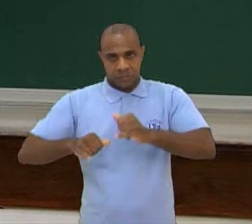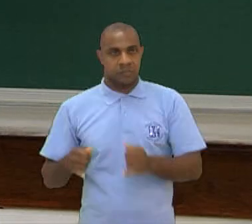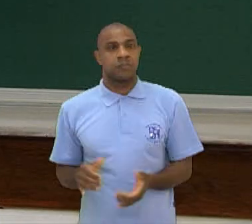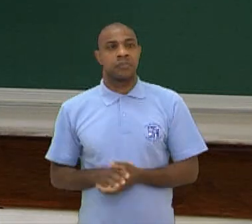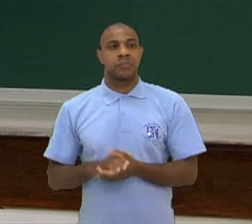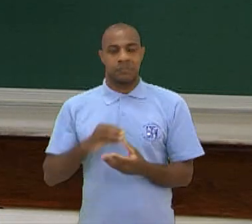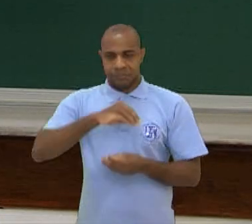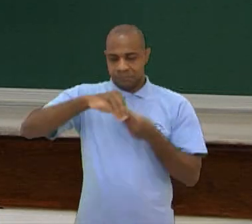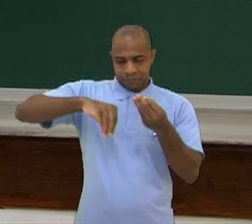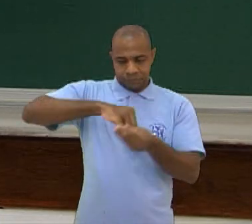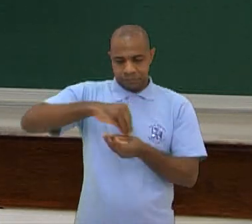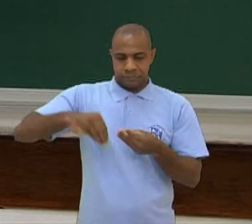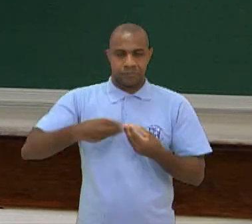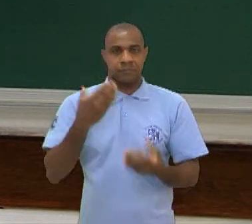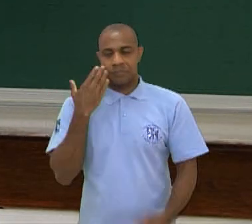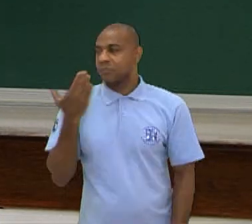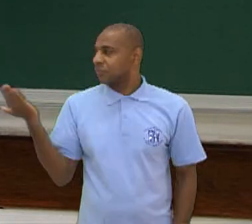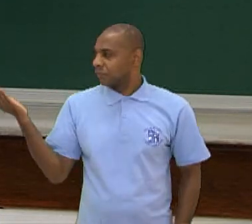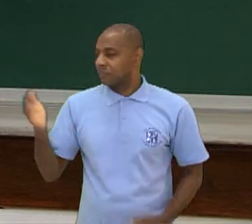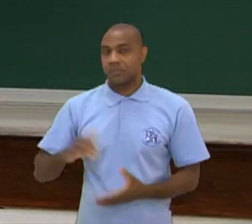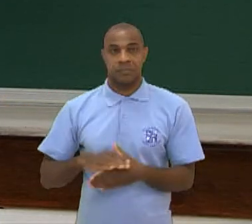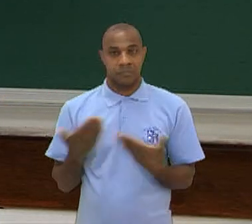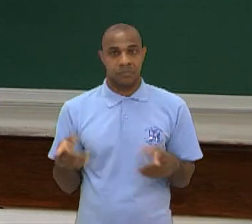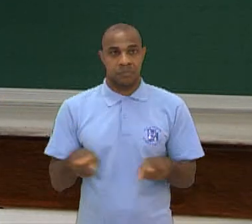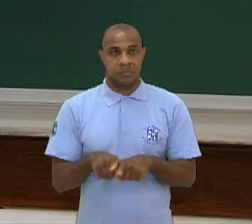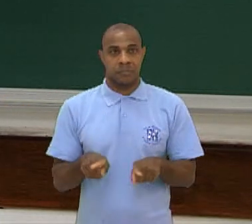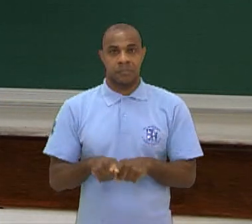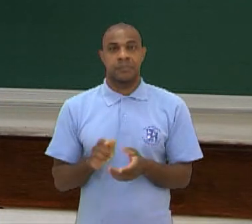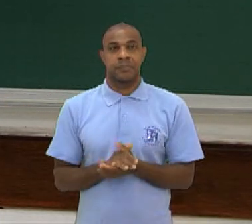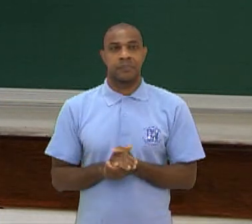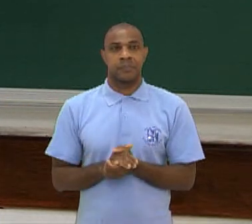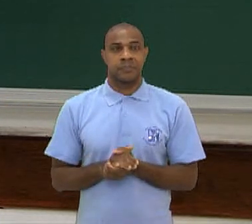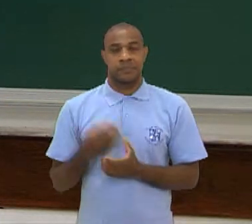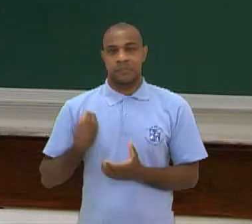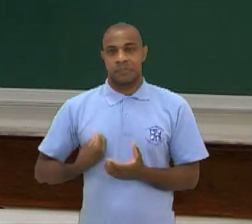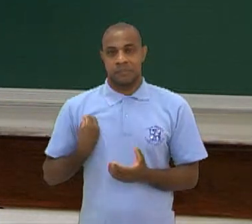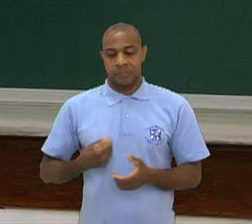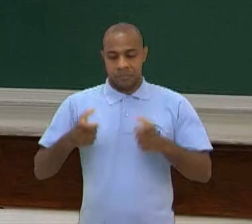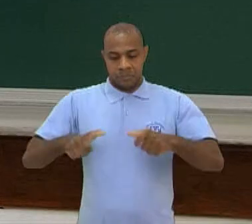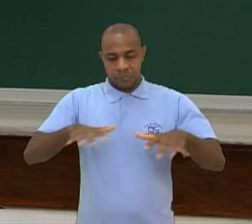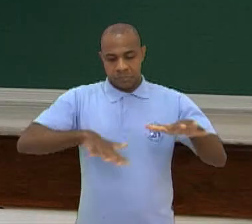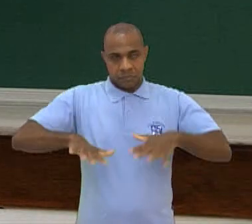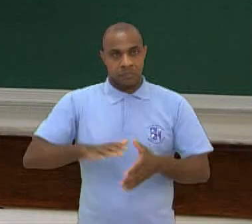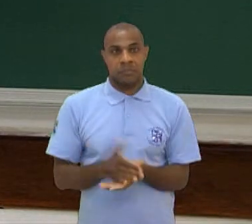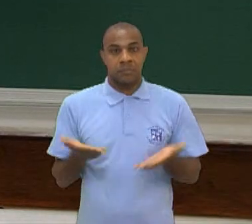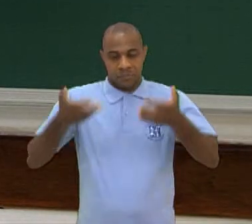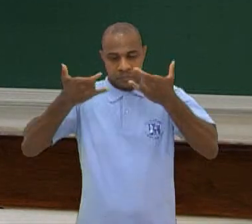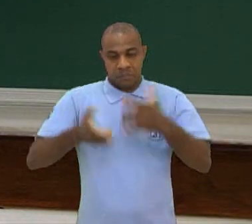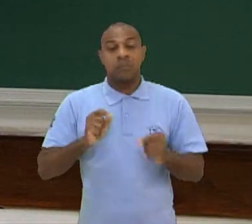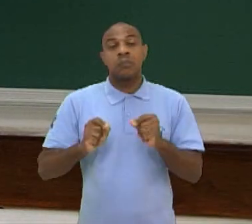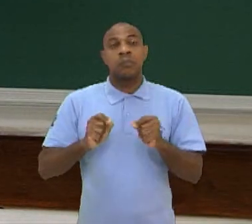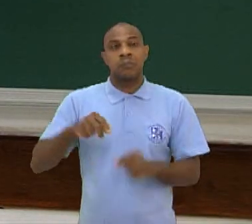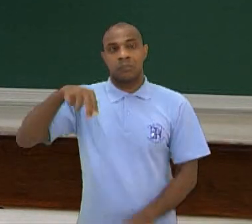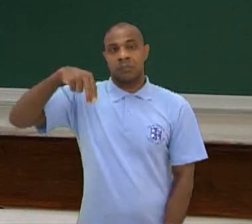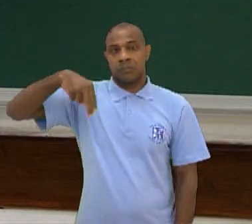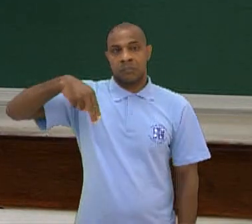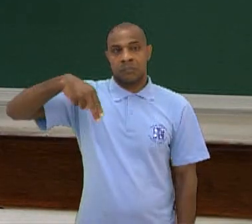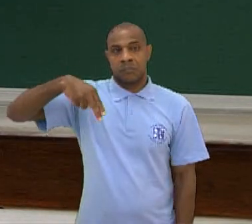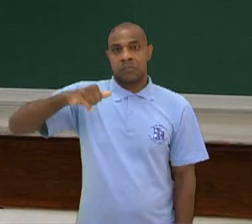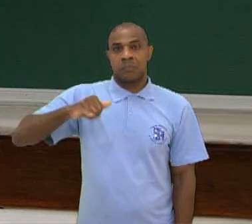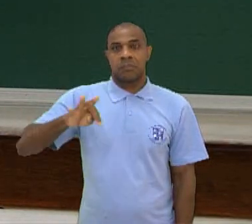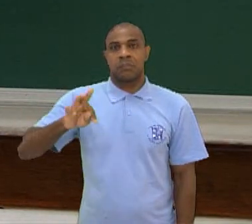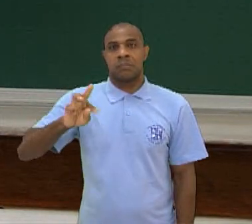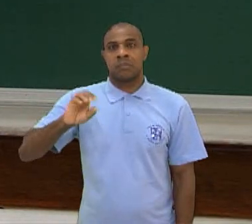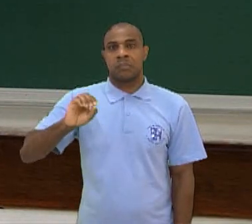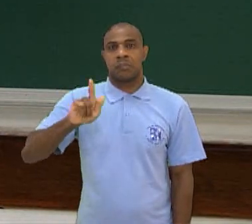Então, sempre nessa ciclagem, ser vivo, ambiente, ser vivo, ok? Hoje a gente vai falar do nitrogênio. Vamos lá, então, falar